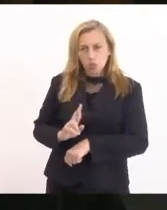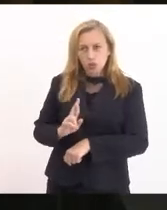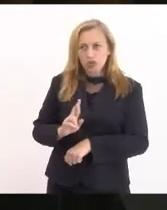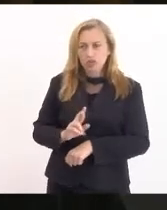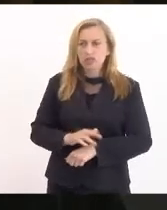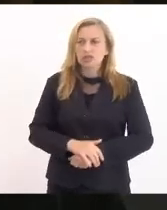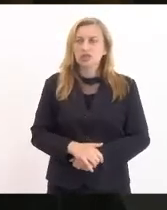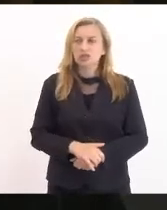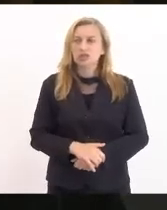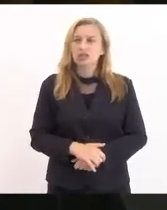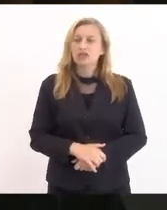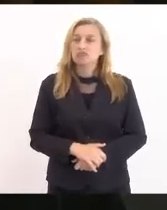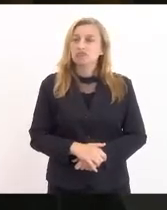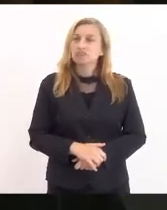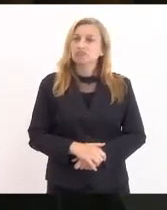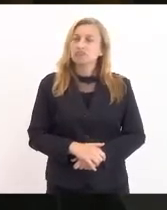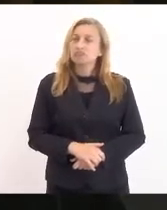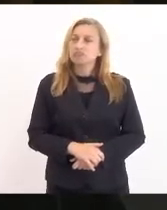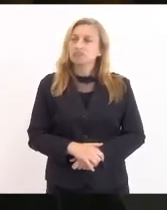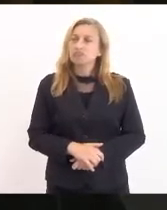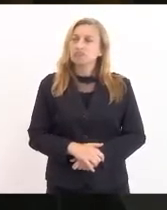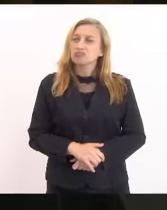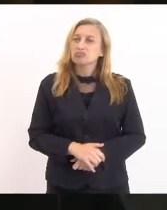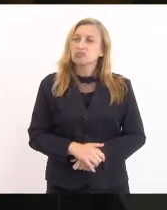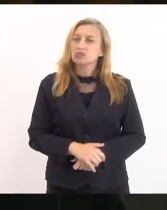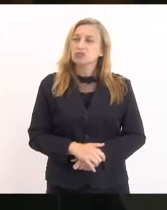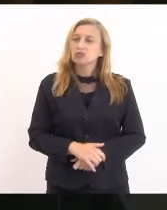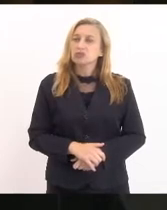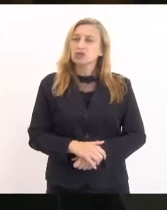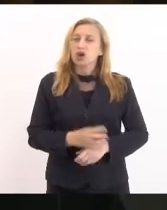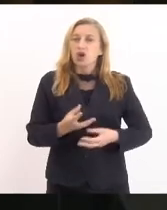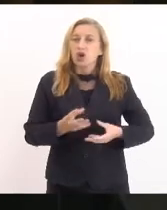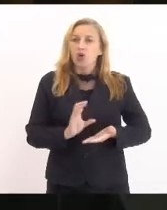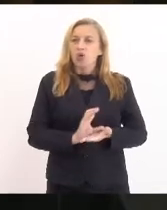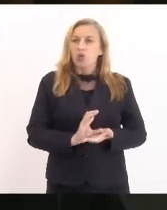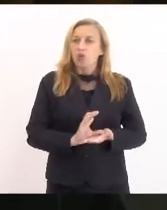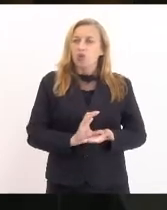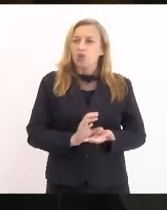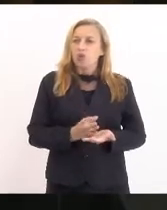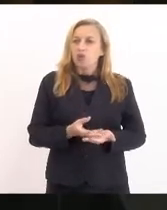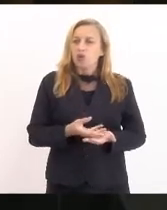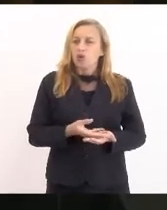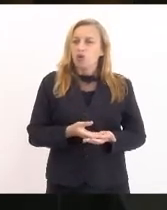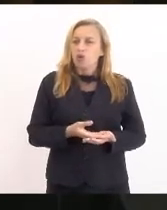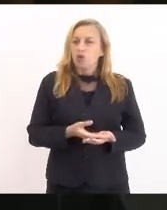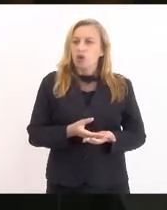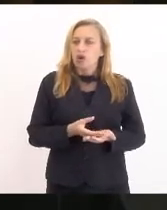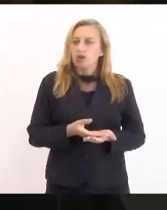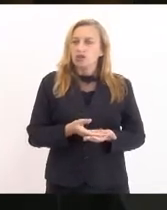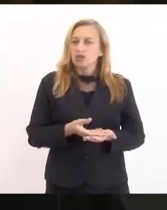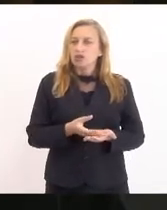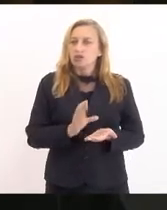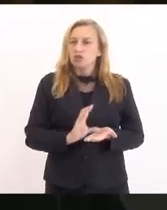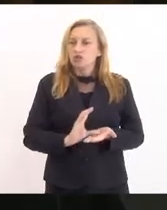é uma grande e essencial fornecedora de gás para a Europa.